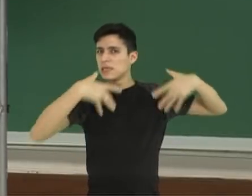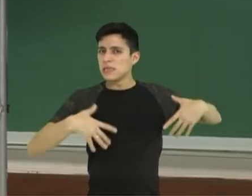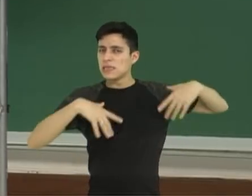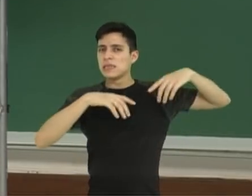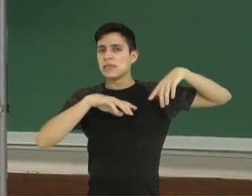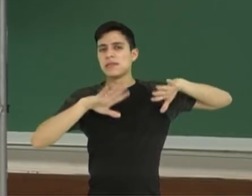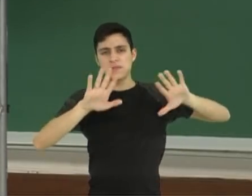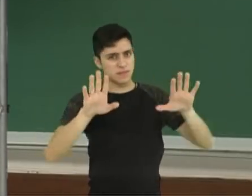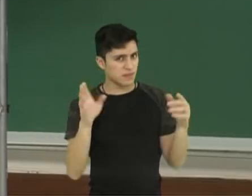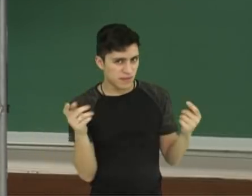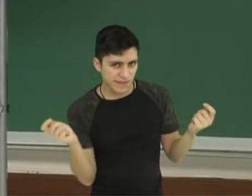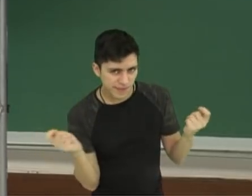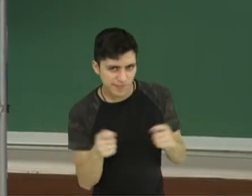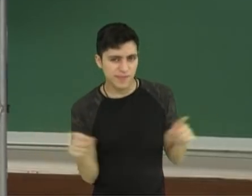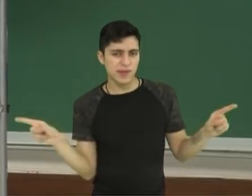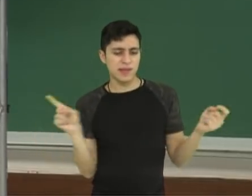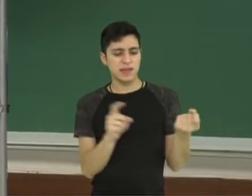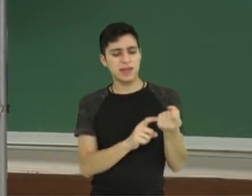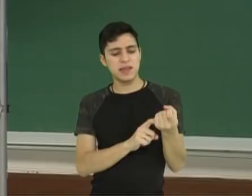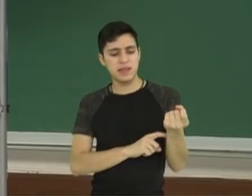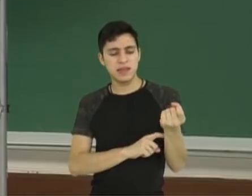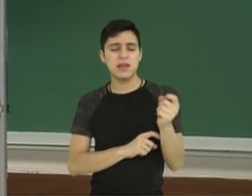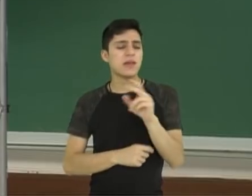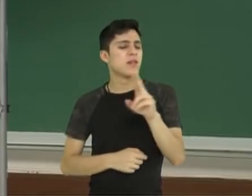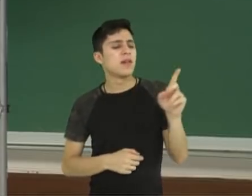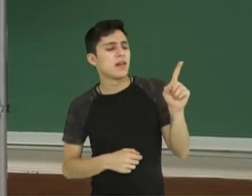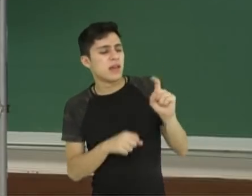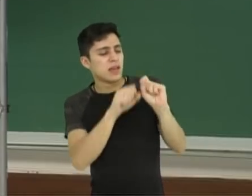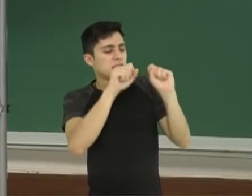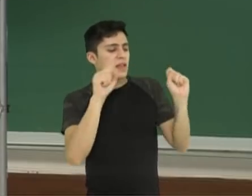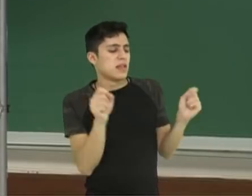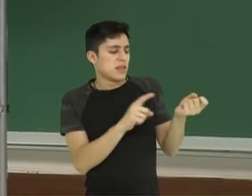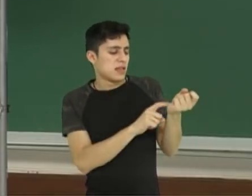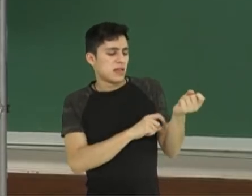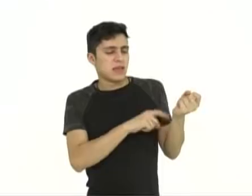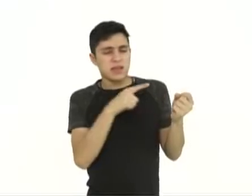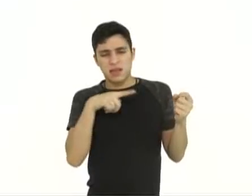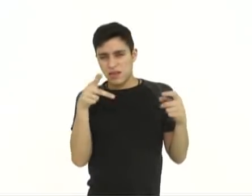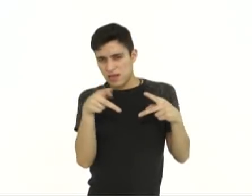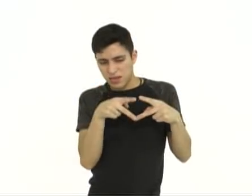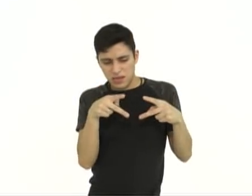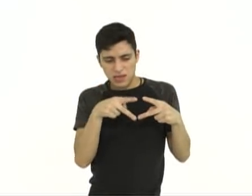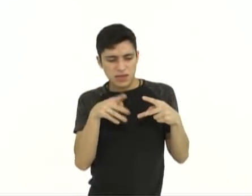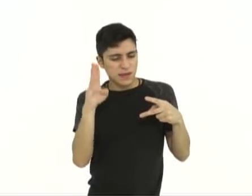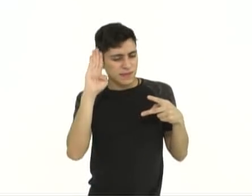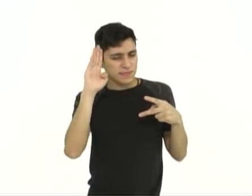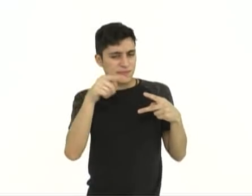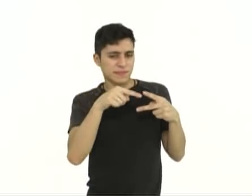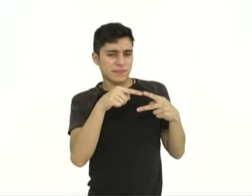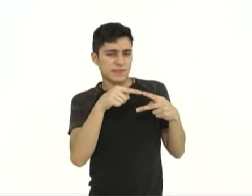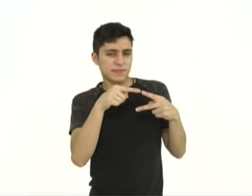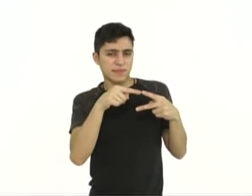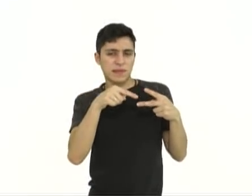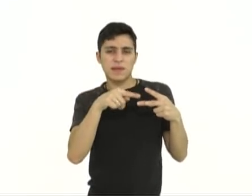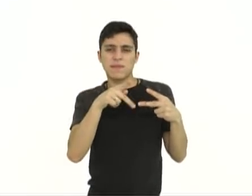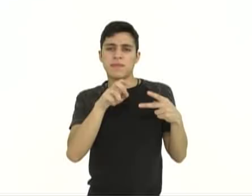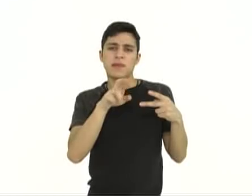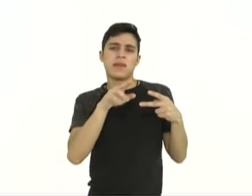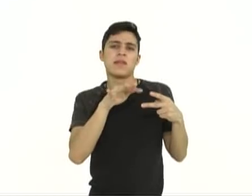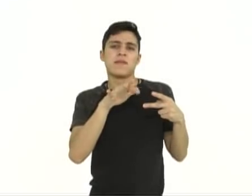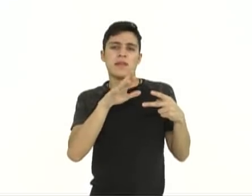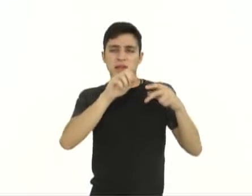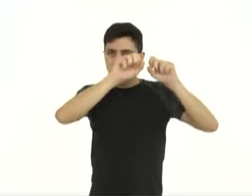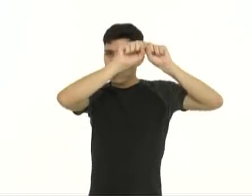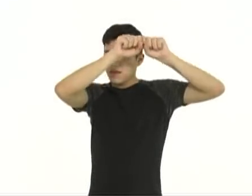ficar nervoso. O nome dele é sistema nervoso e é dividido em duas partes. Sistema nervoso central e periférico. Tem o